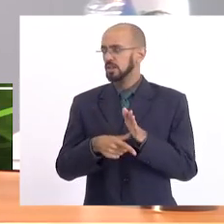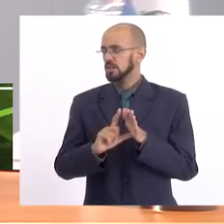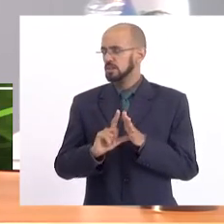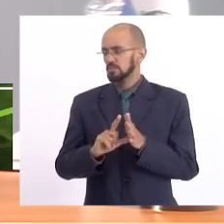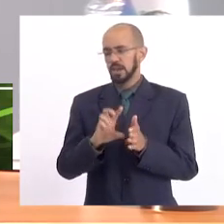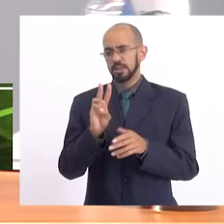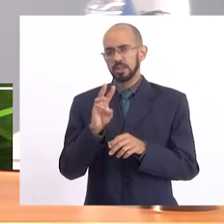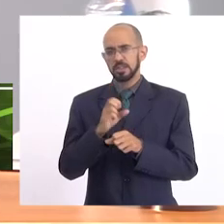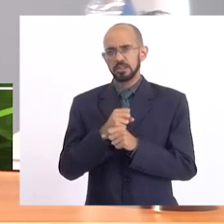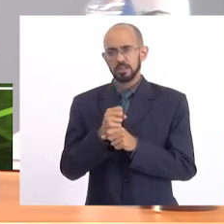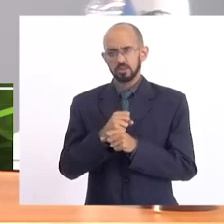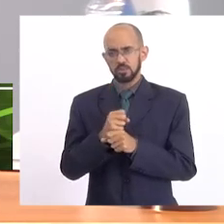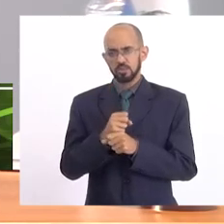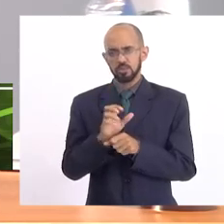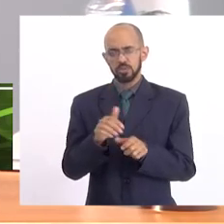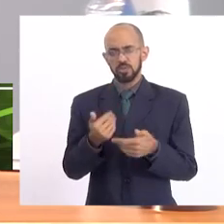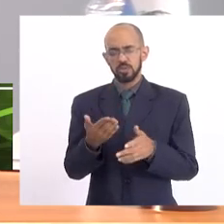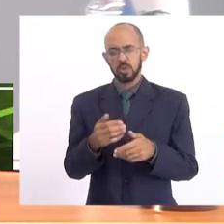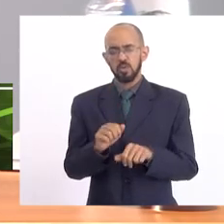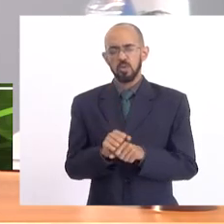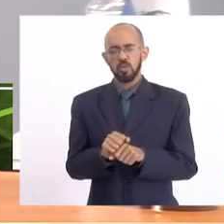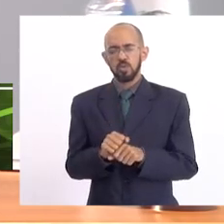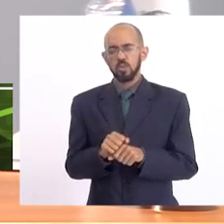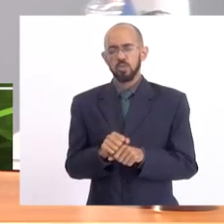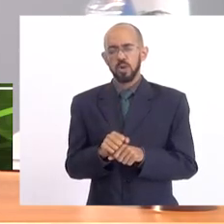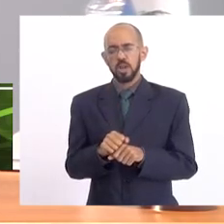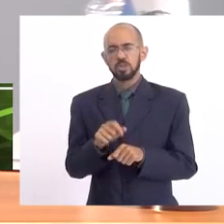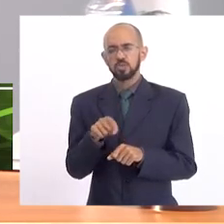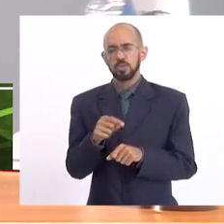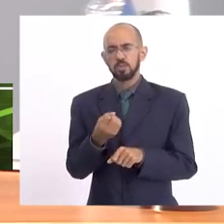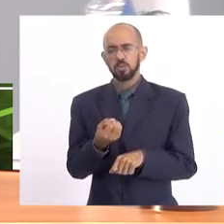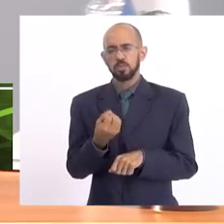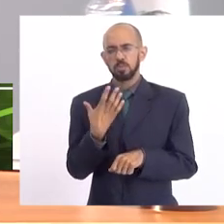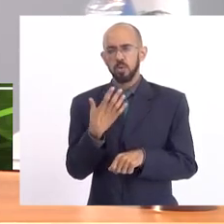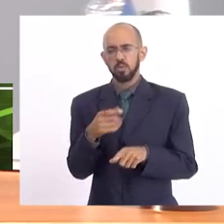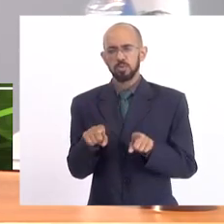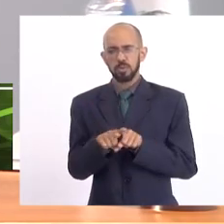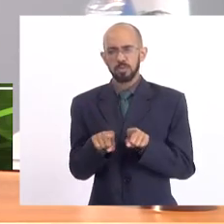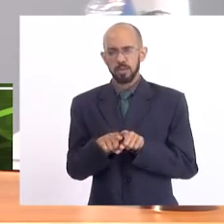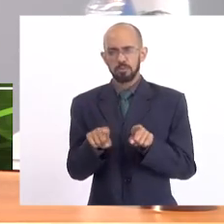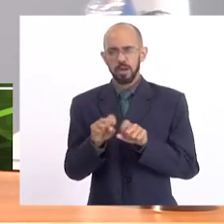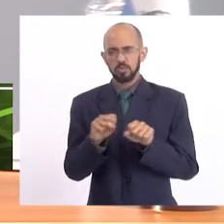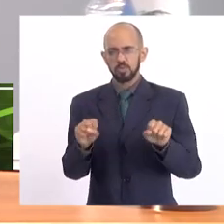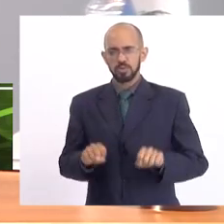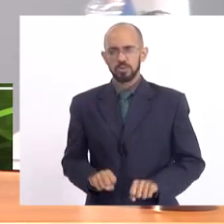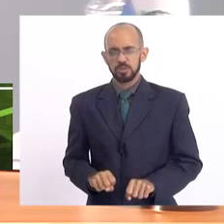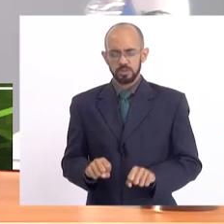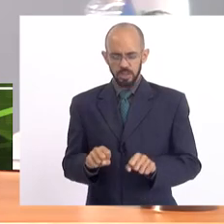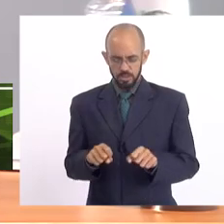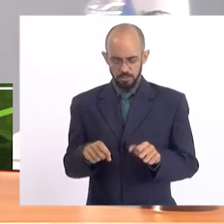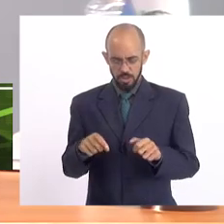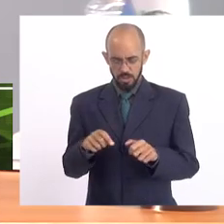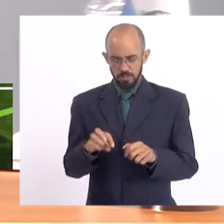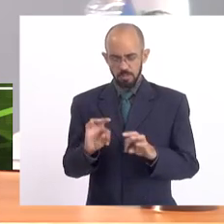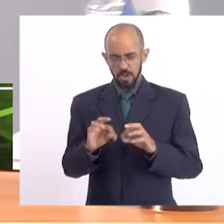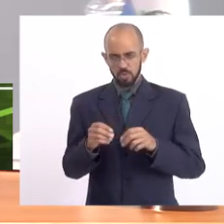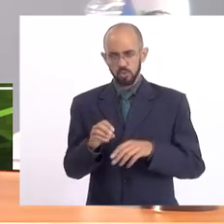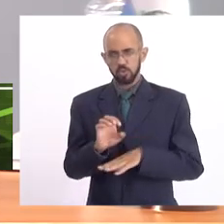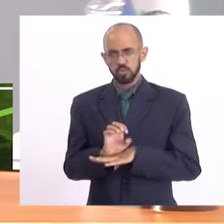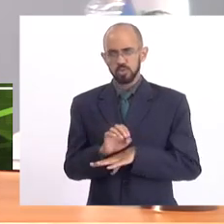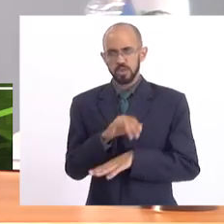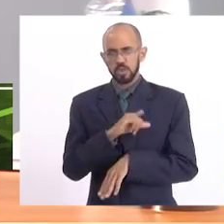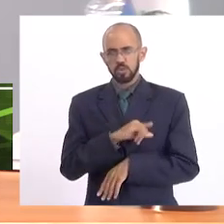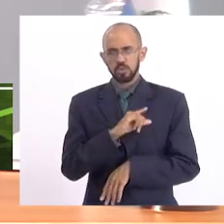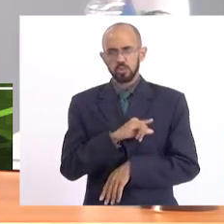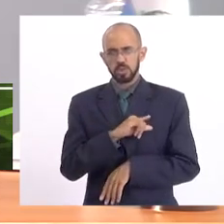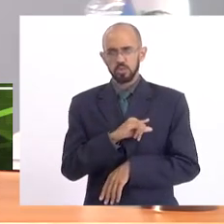Né? Então, é um pulo muito bom para o Degase, para todos, para o estado do Rio de